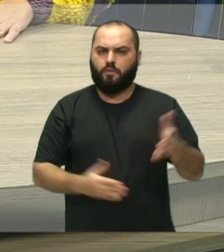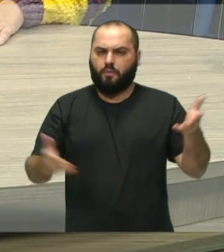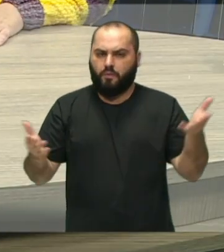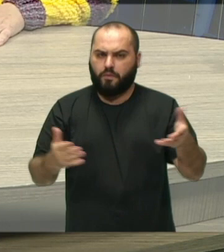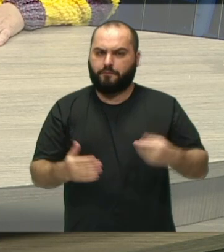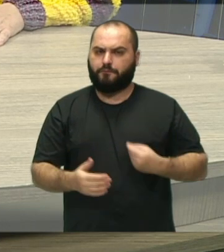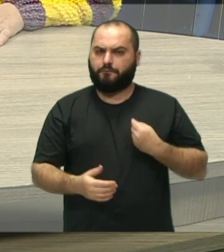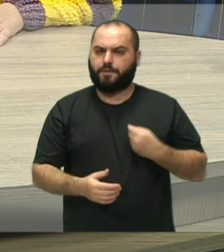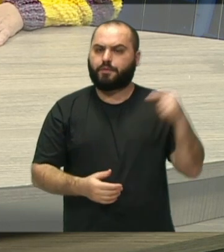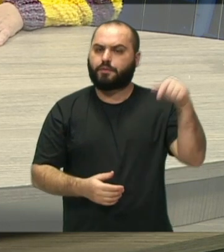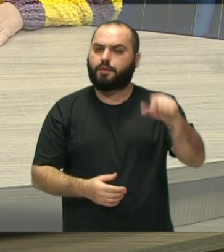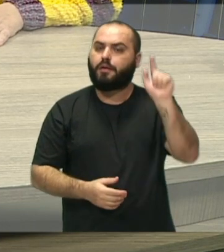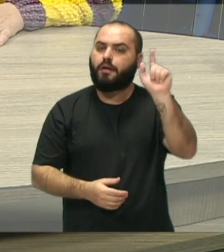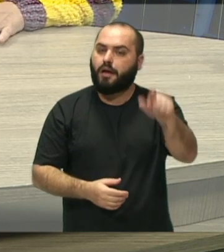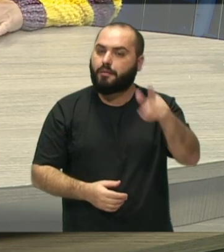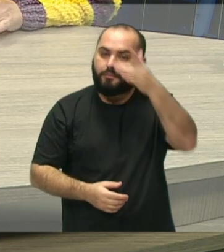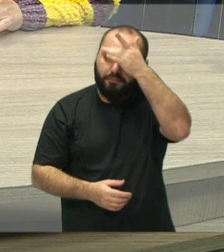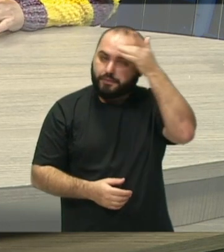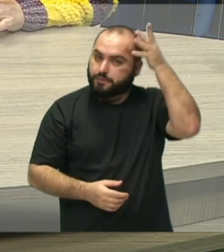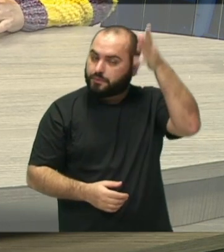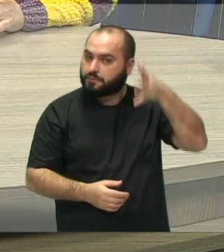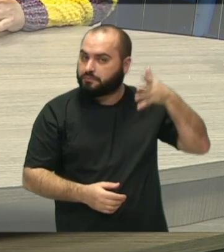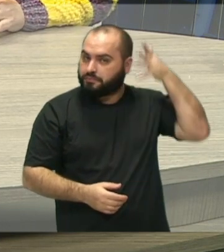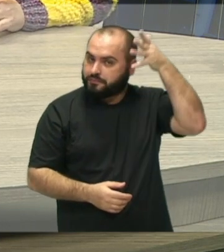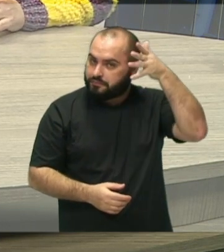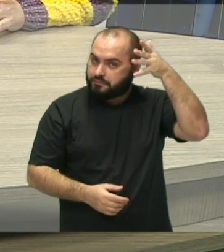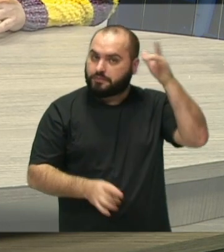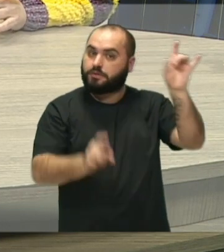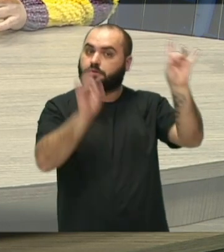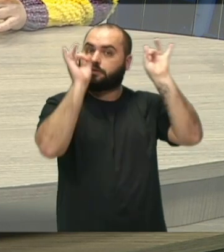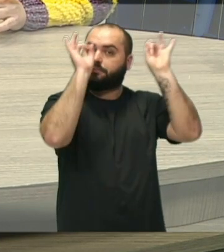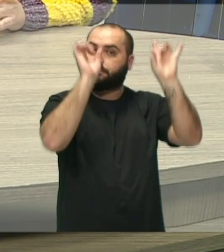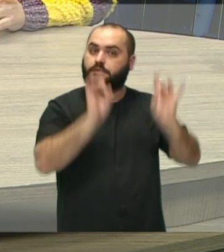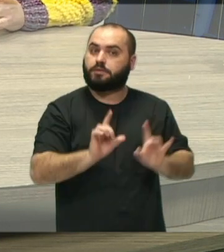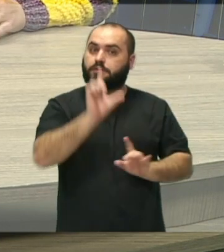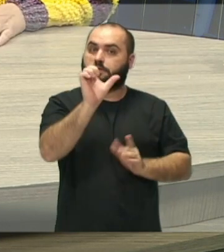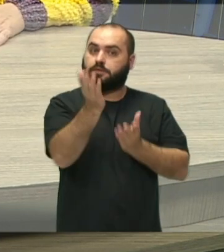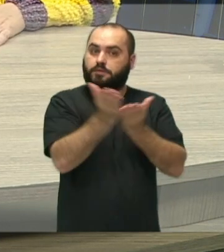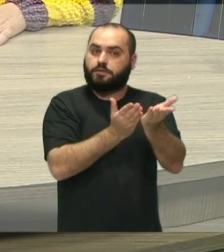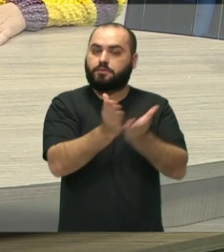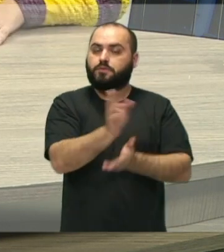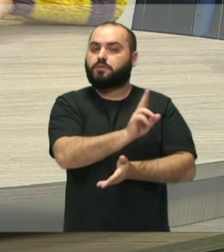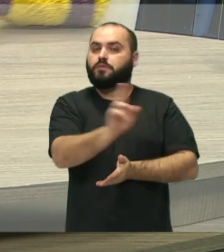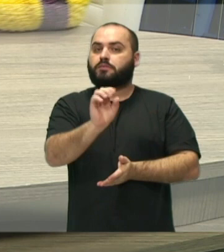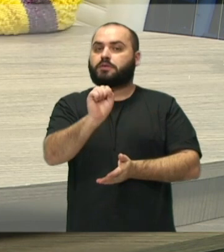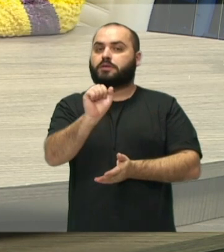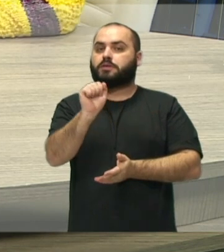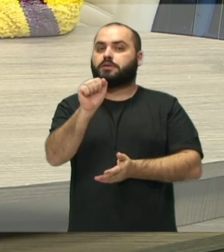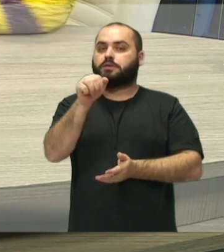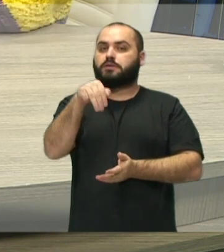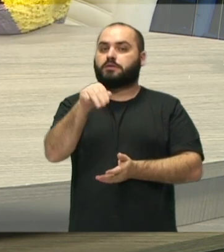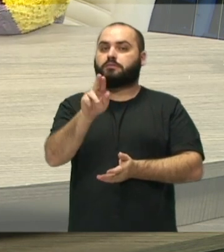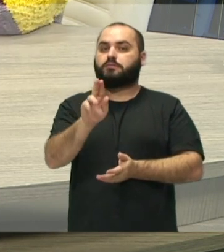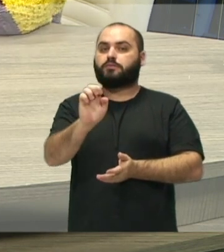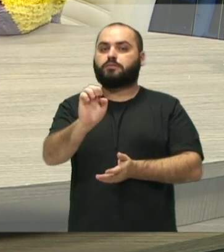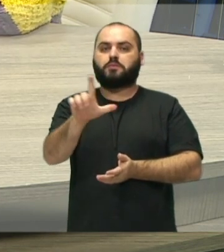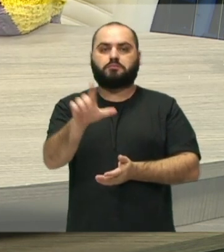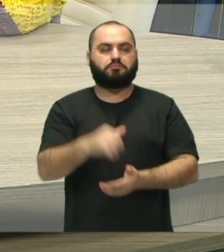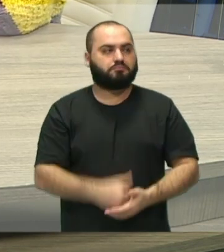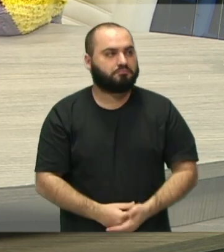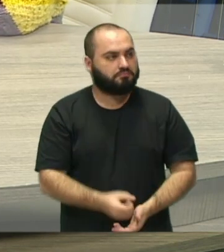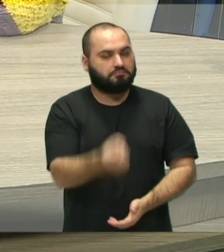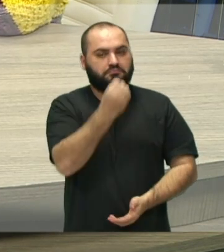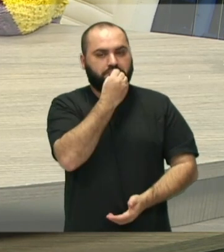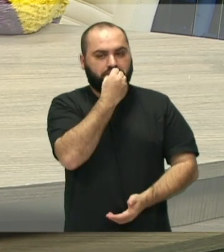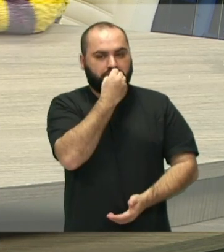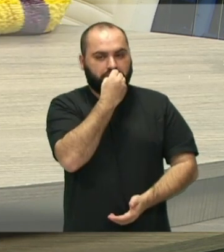que ministrará esses workshops, o especialista em licitações, Samuel Patice. Samuel, seja muito bem-vindo aqui ao nosso